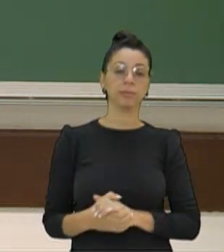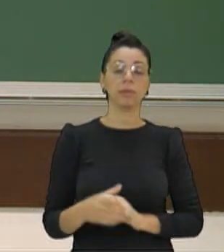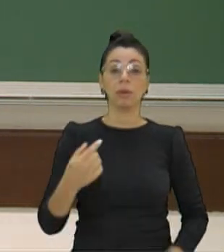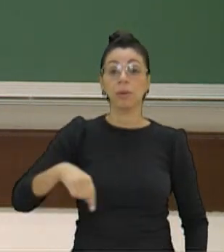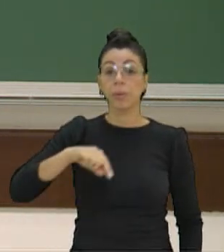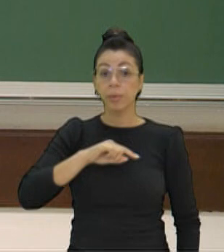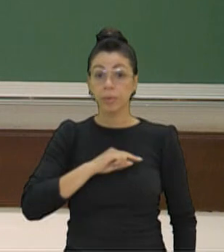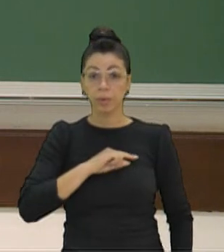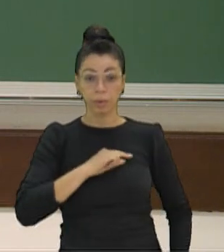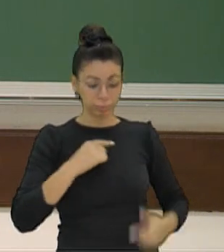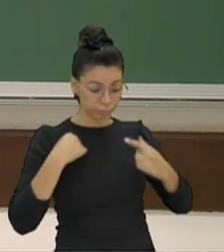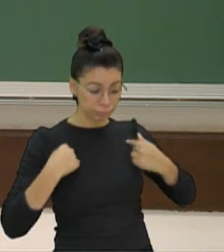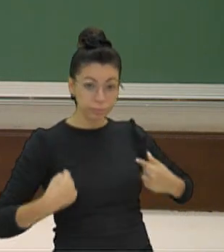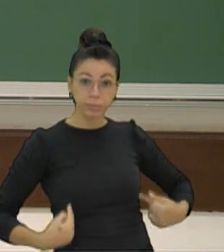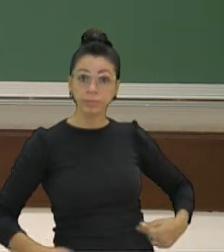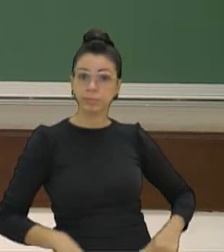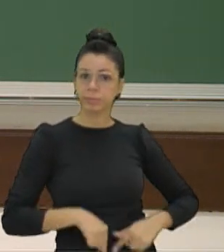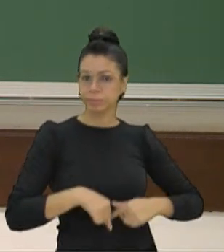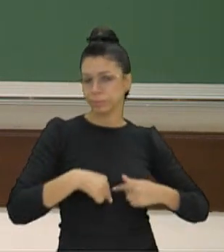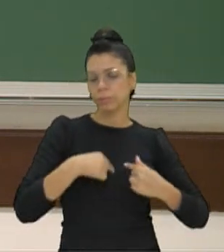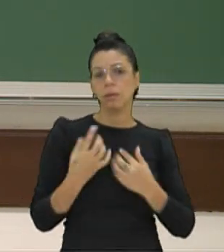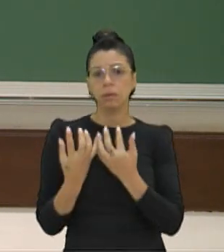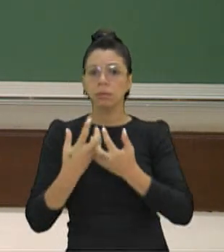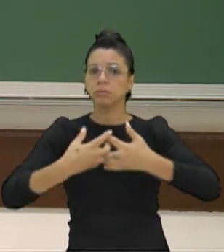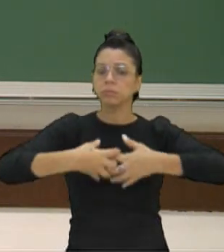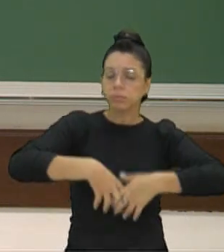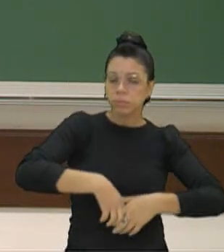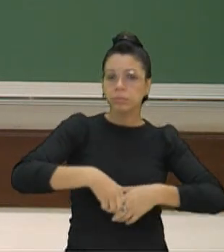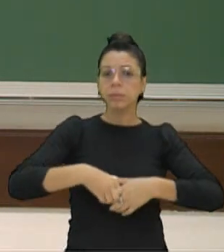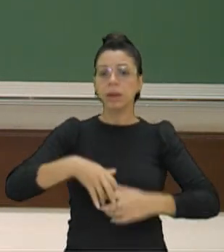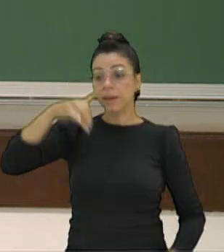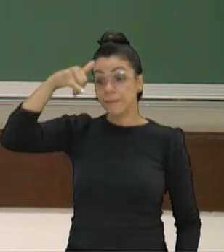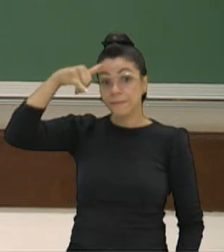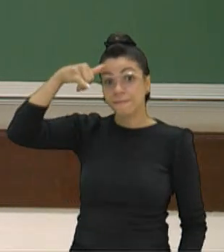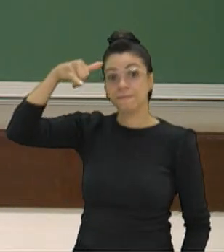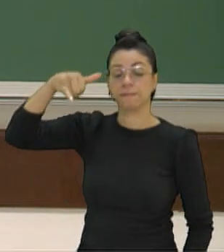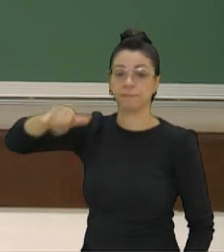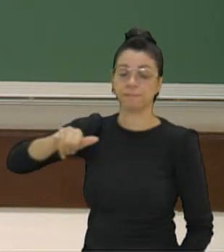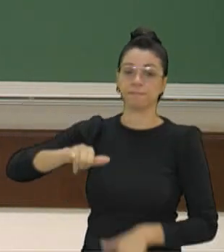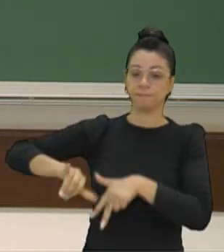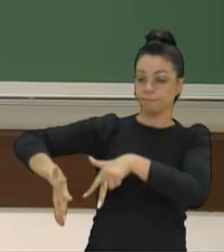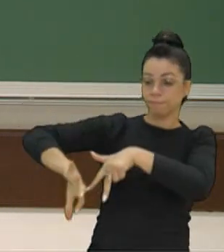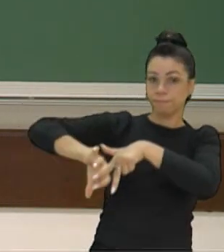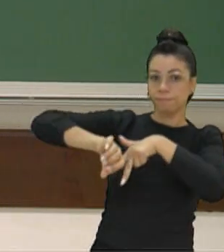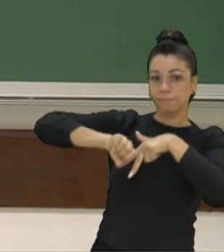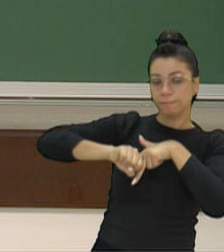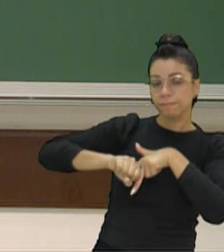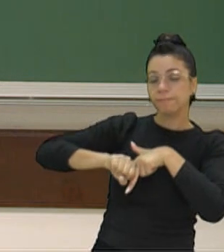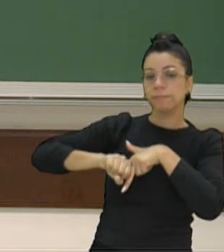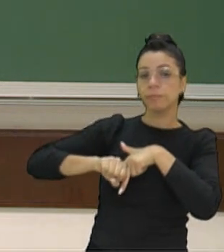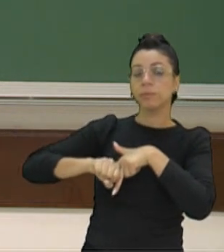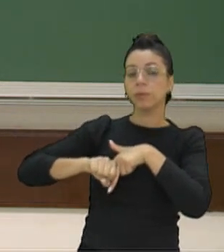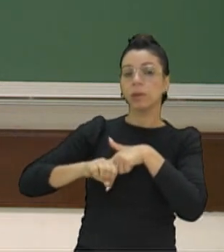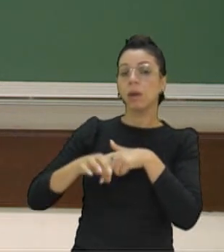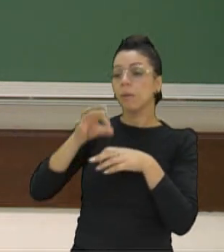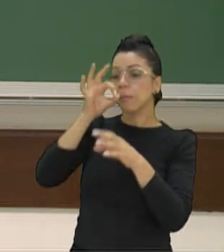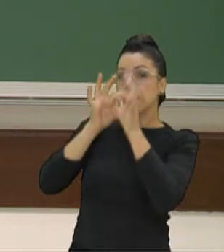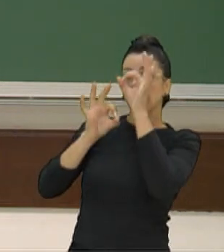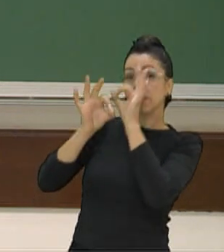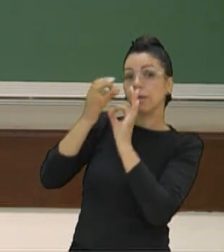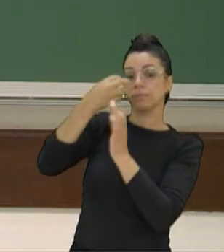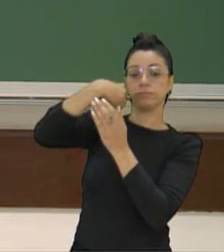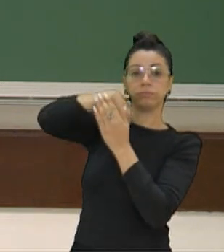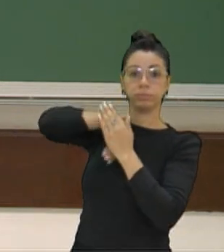nosso organismo, ele tem mecanismos, né, para tentar impedir que partículas entrem no